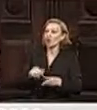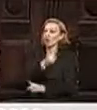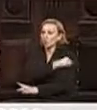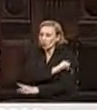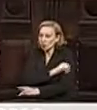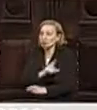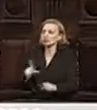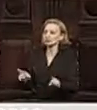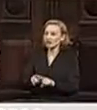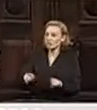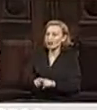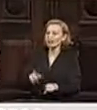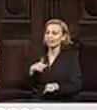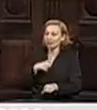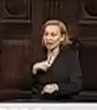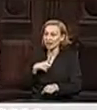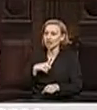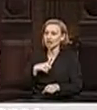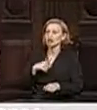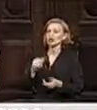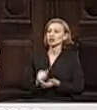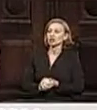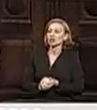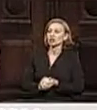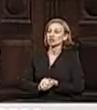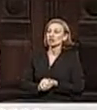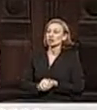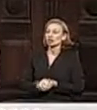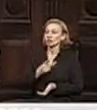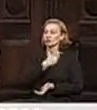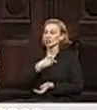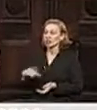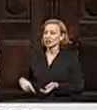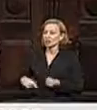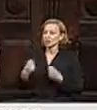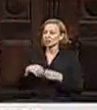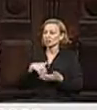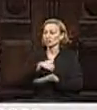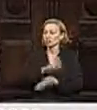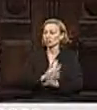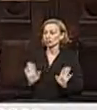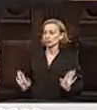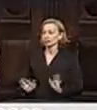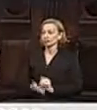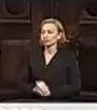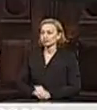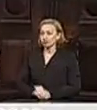cartilha do senhor Michel Temer e na política adotada aqui no Estado do Rio de Janeiro.